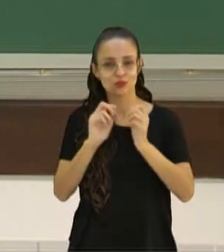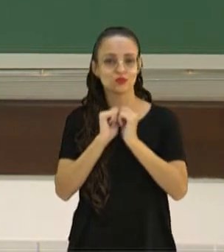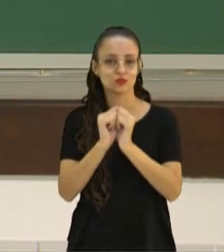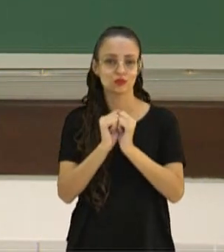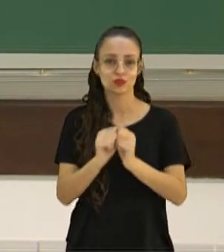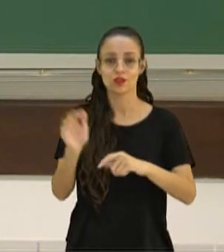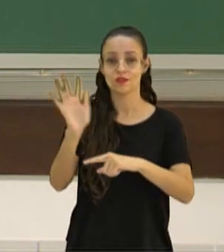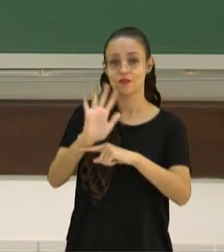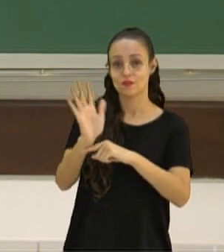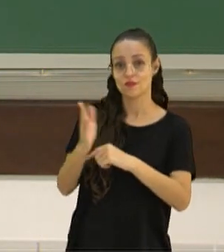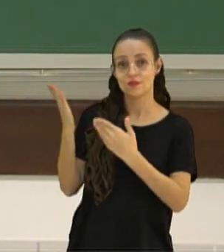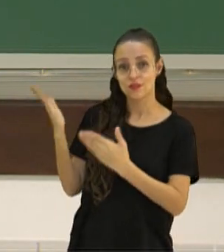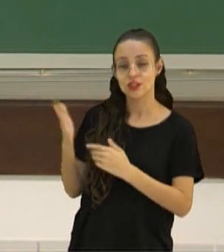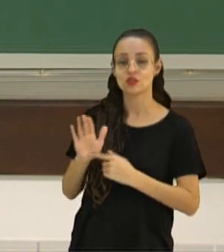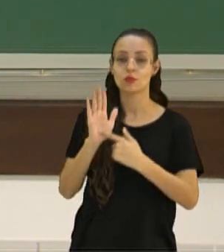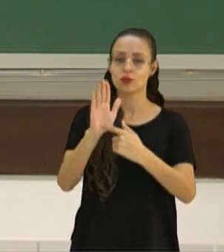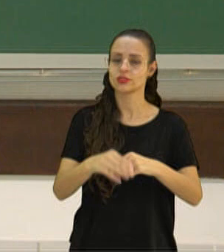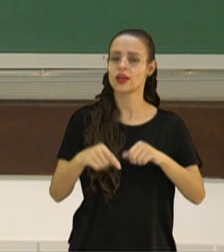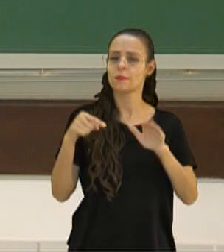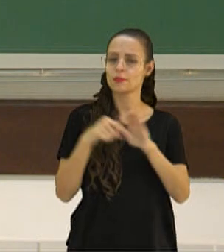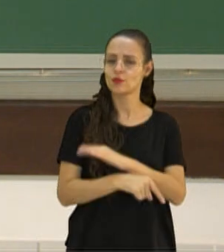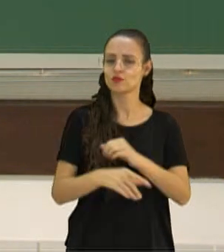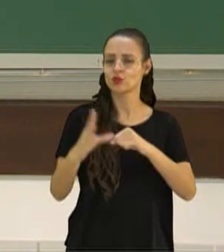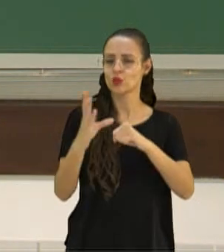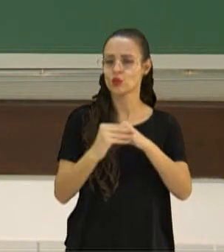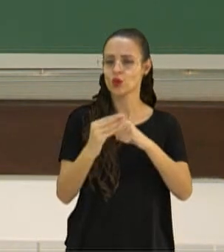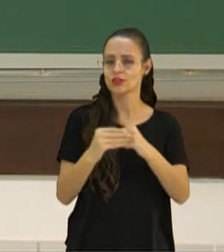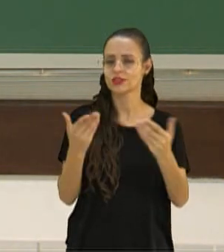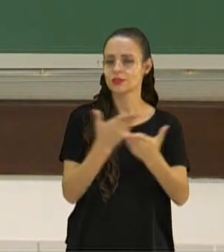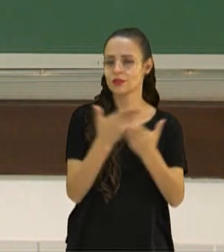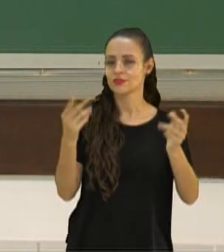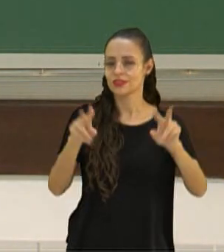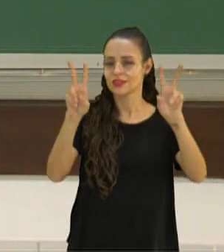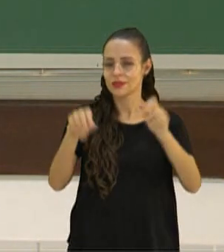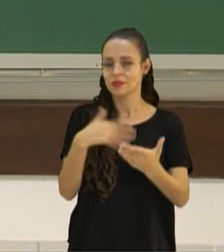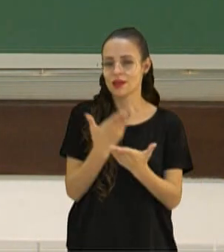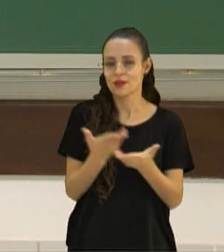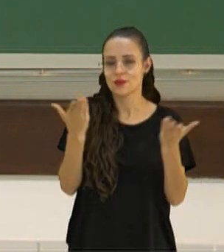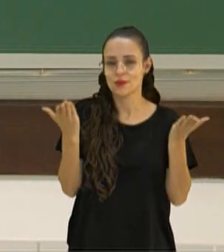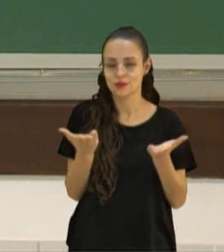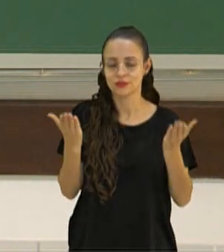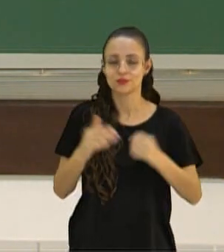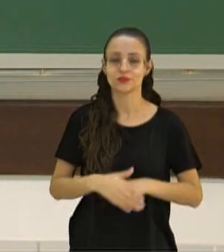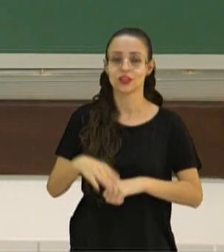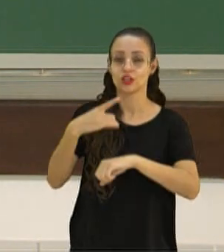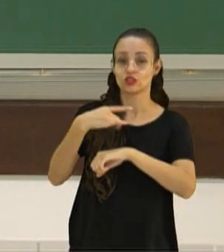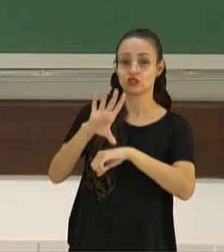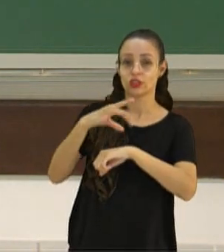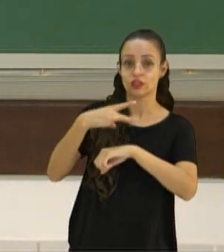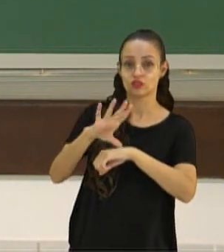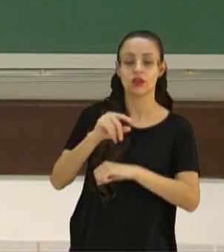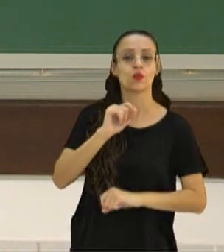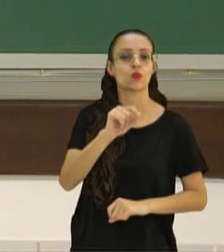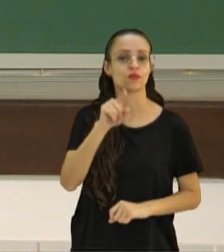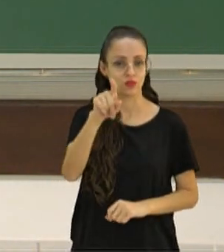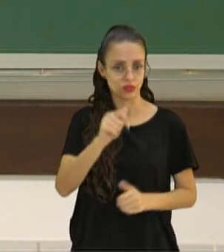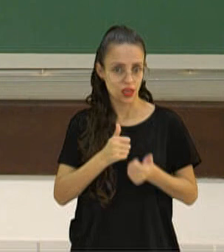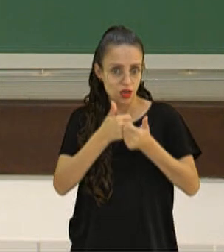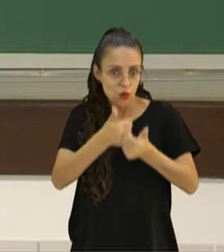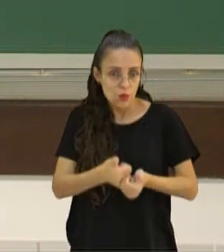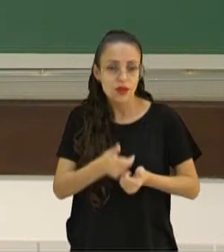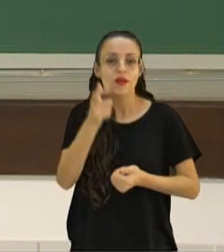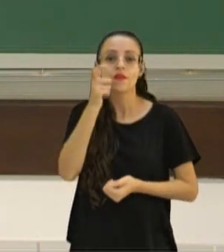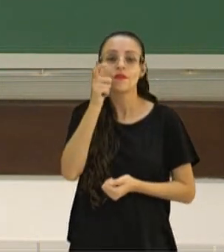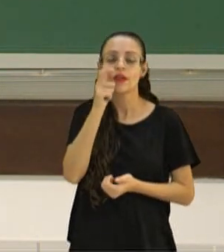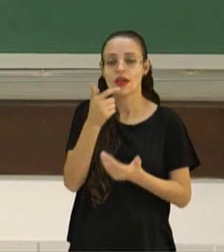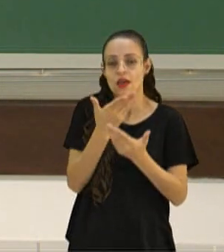vídeos que vai estar aprofundando ainda mais o conhecimento da temática da aula de hoje. As dicas da aula aqui, então, você que acompanha a aula aí